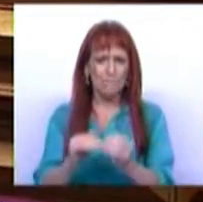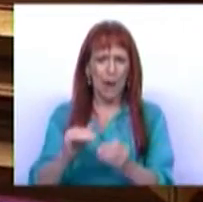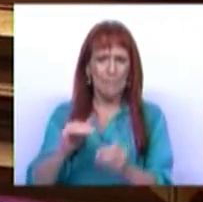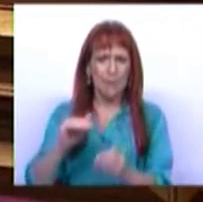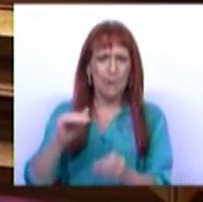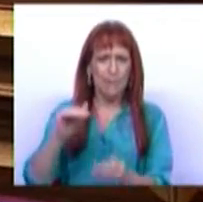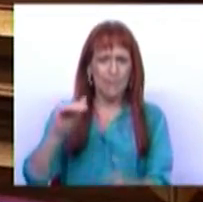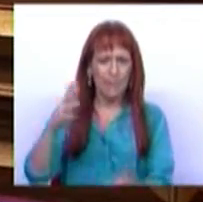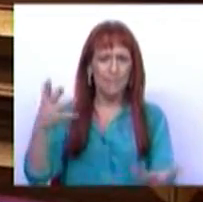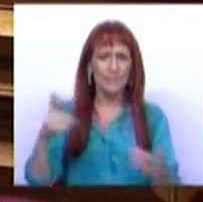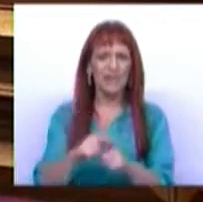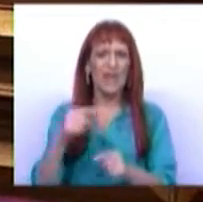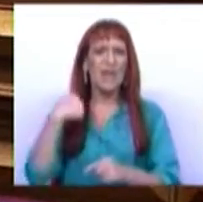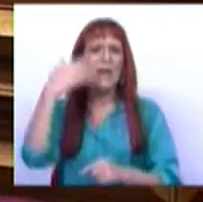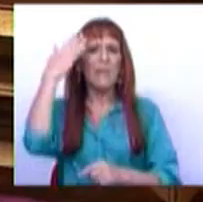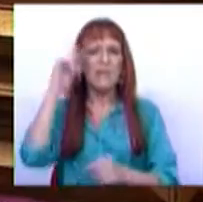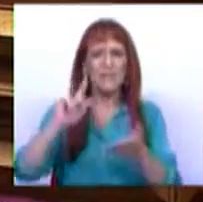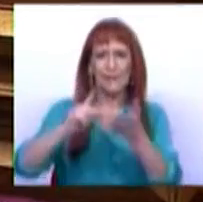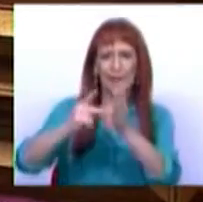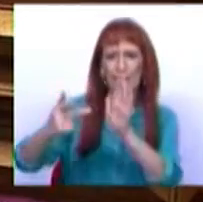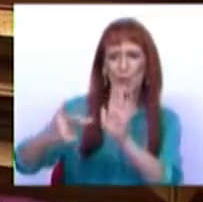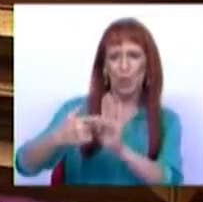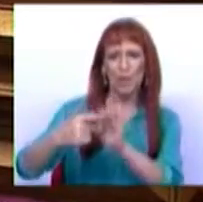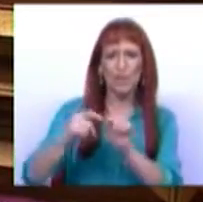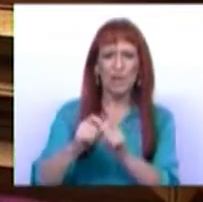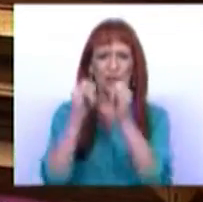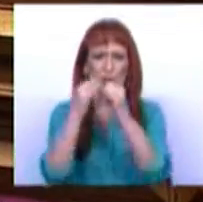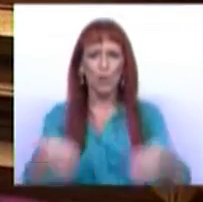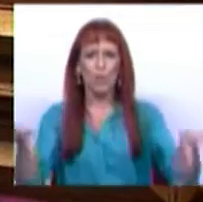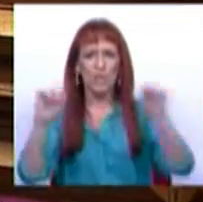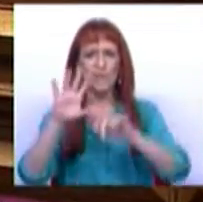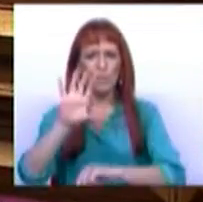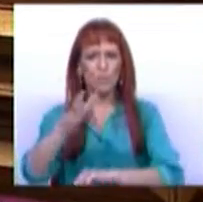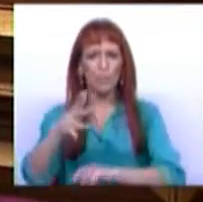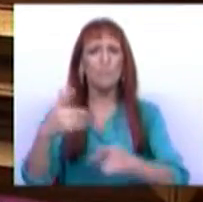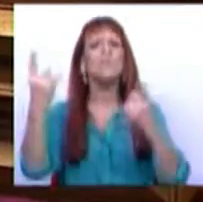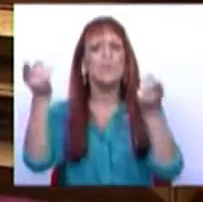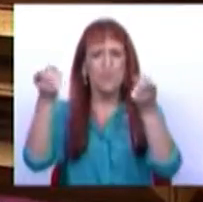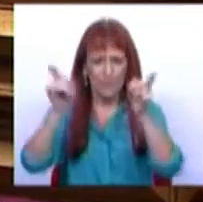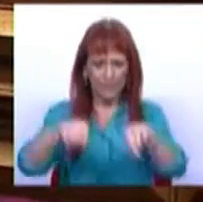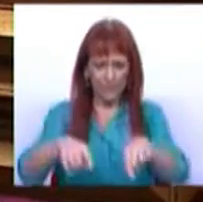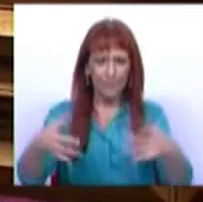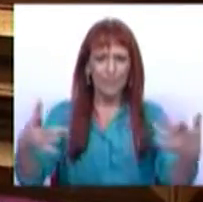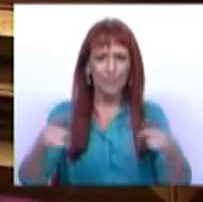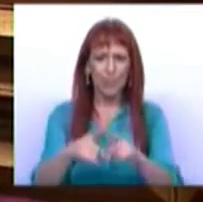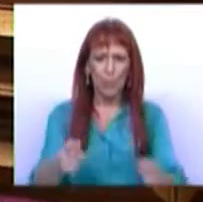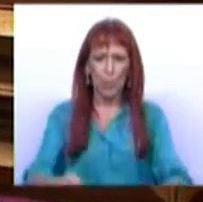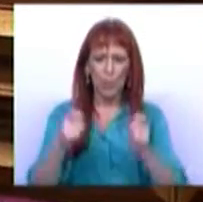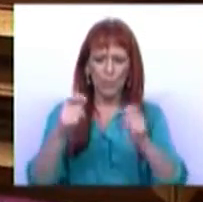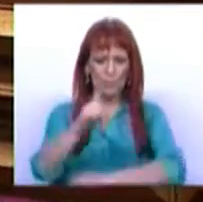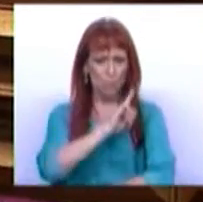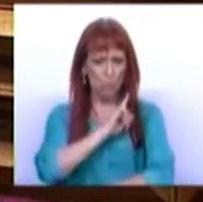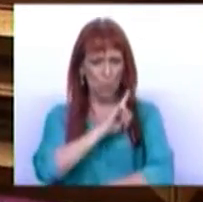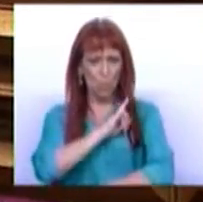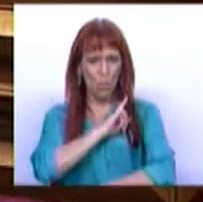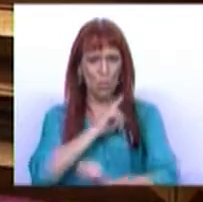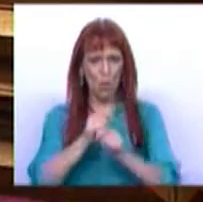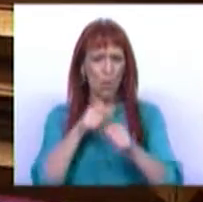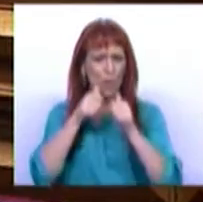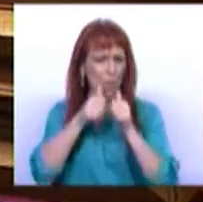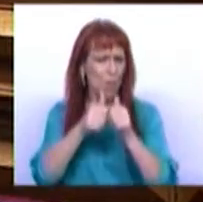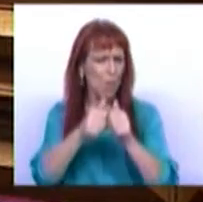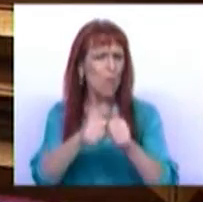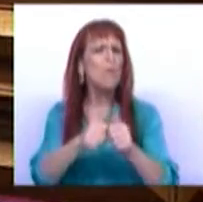aumentando. A capacidade tecnológica e de inovação do país, também. O investimento privado